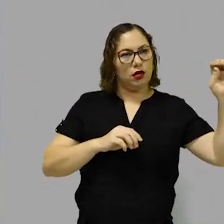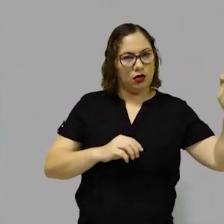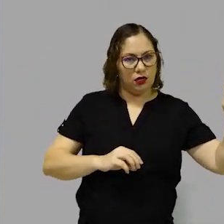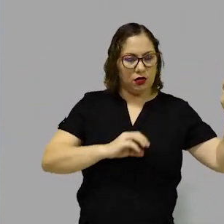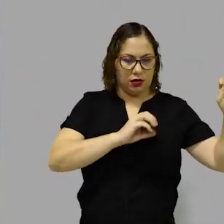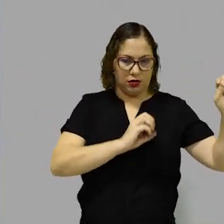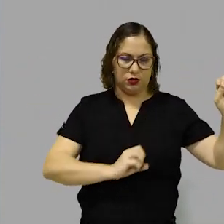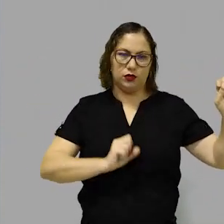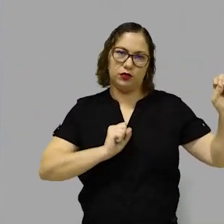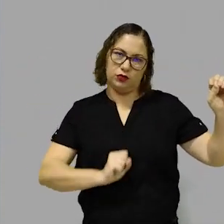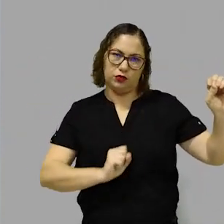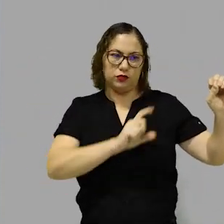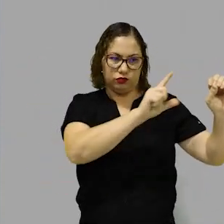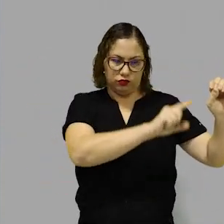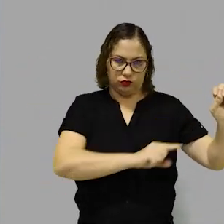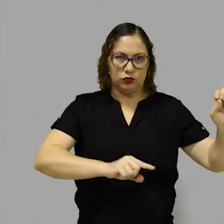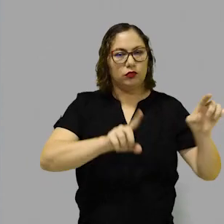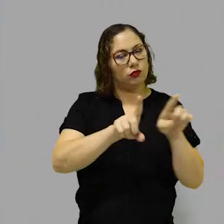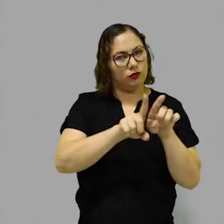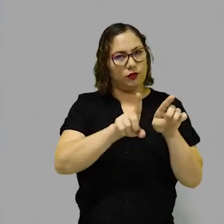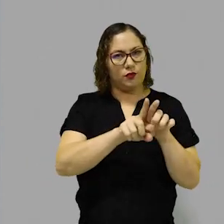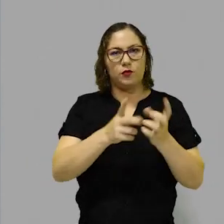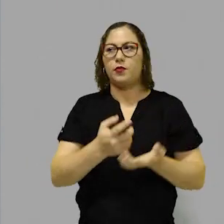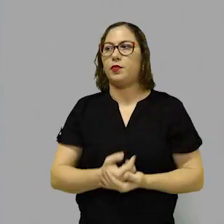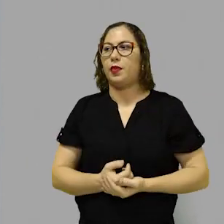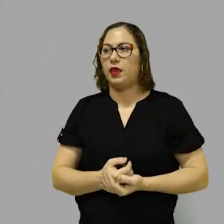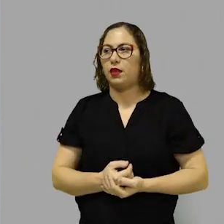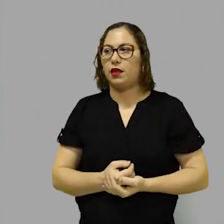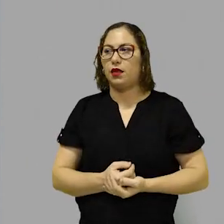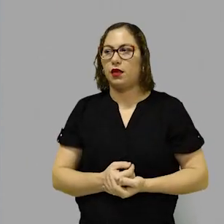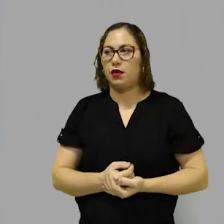Norte e oeste, 90 graus. Agora,